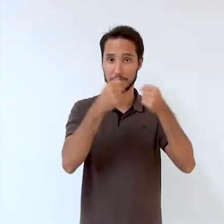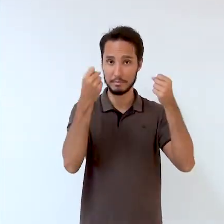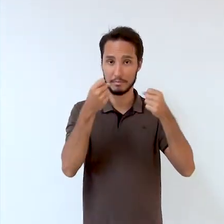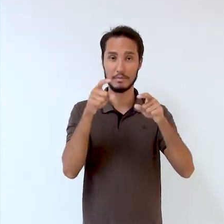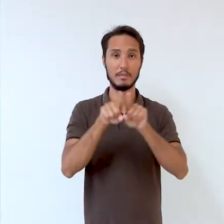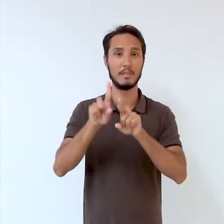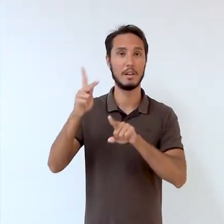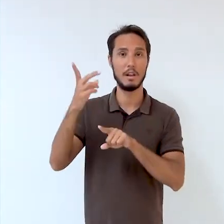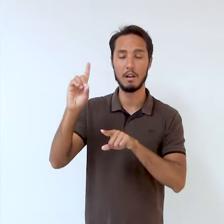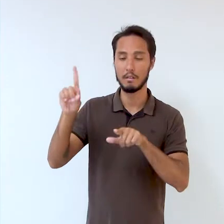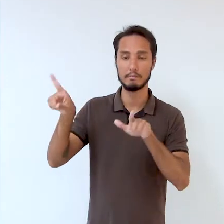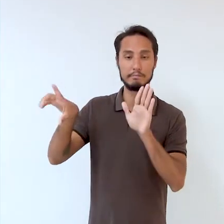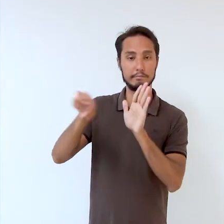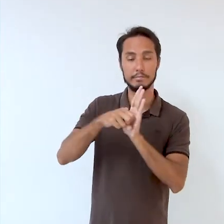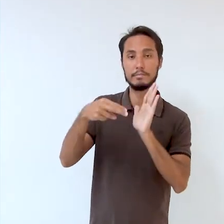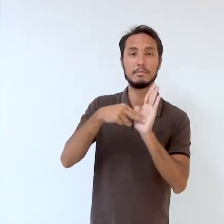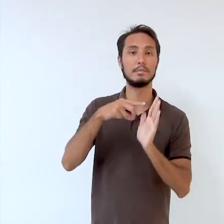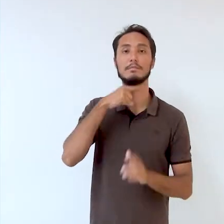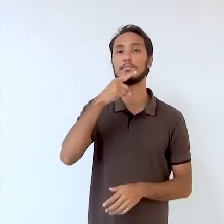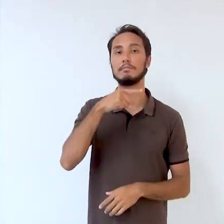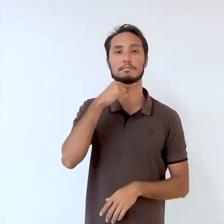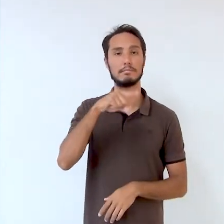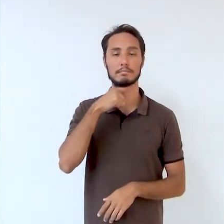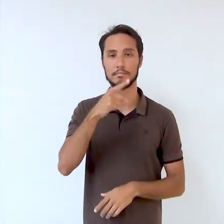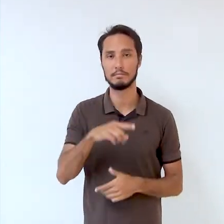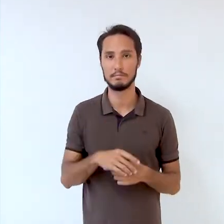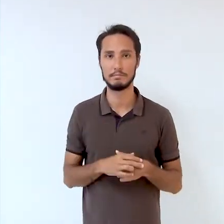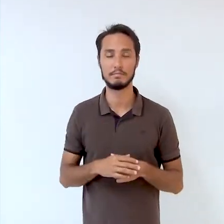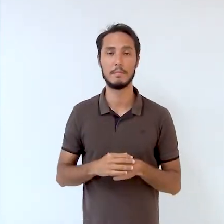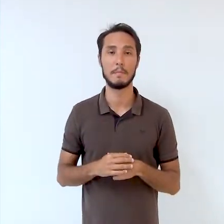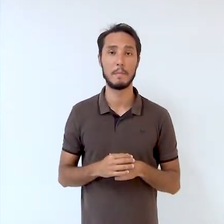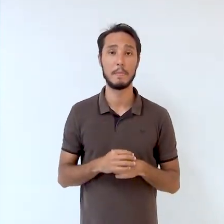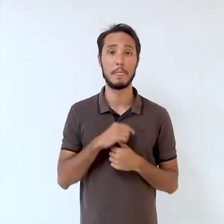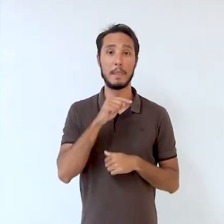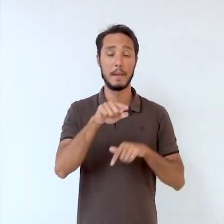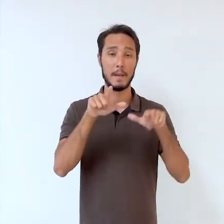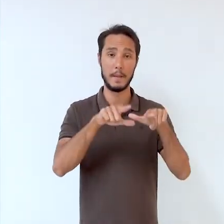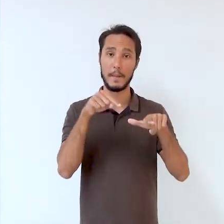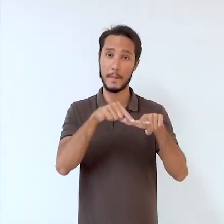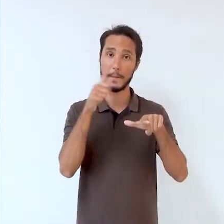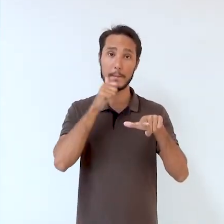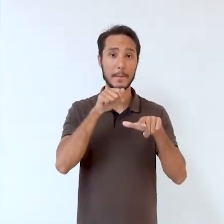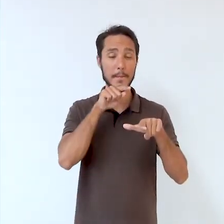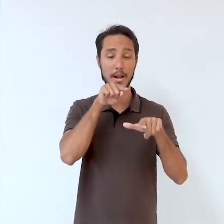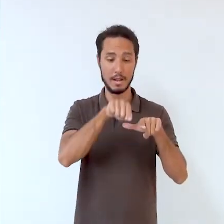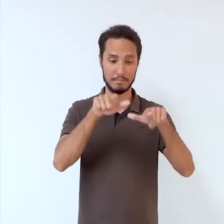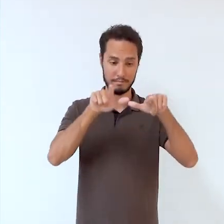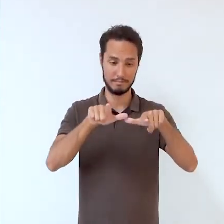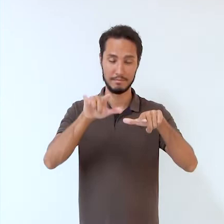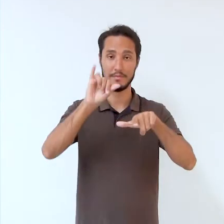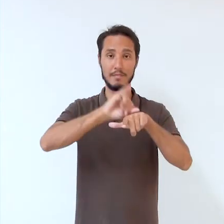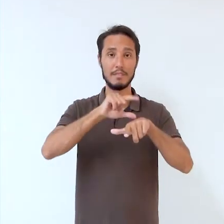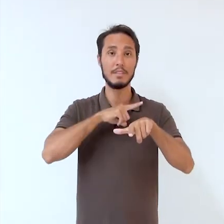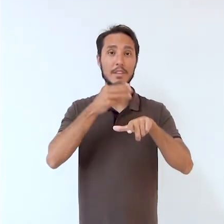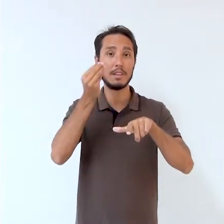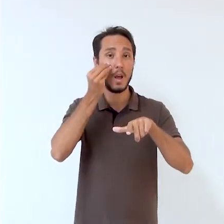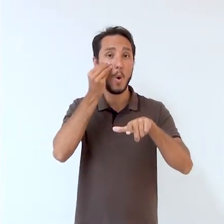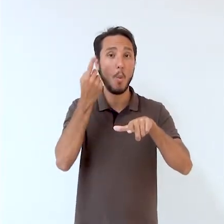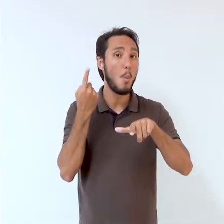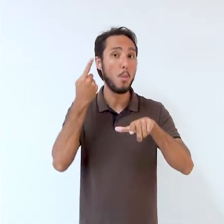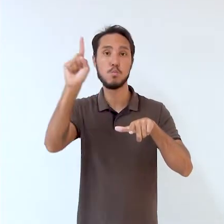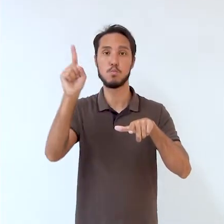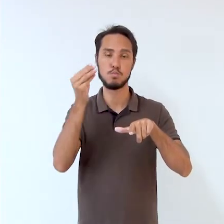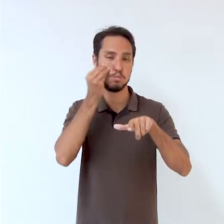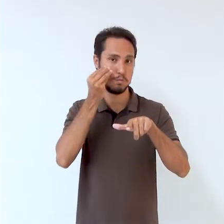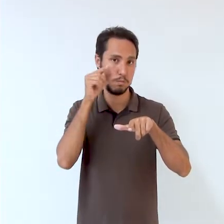queimada e o HD não ser reconhecido pelo setup. A placa-mãe é o dispositivo que